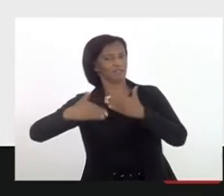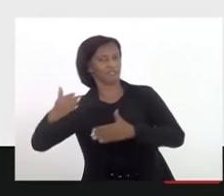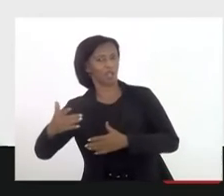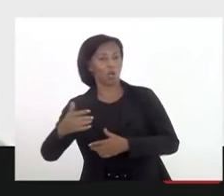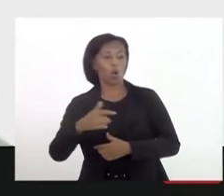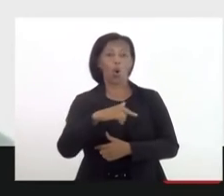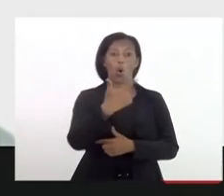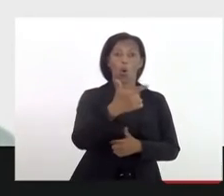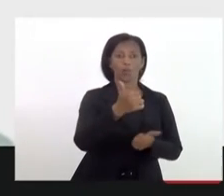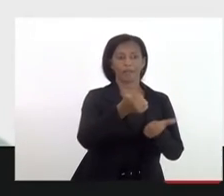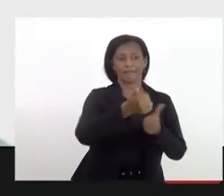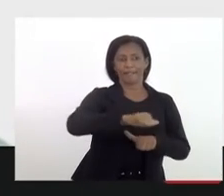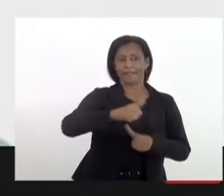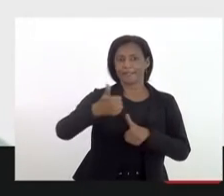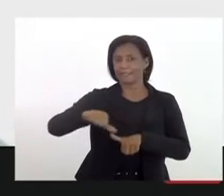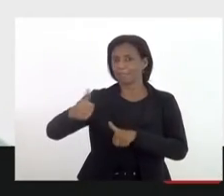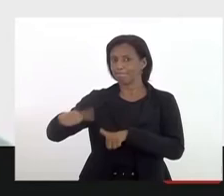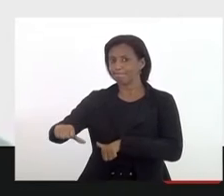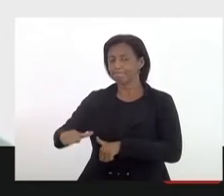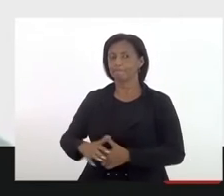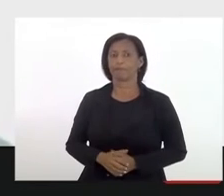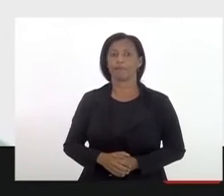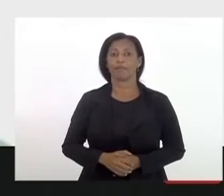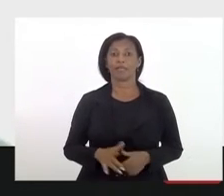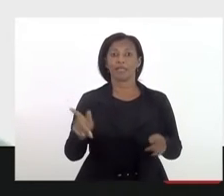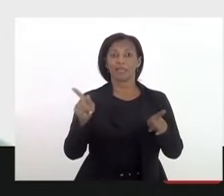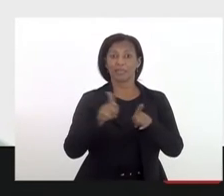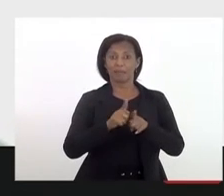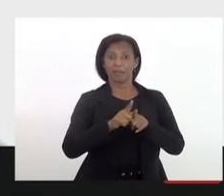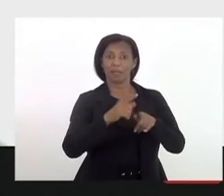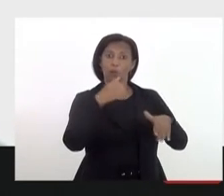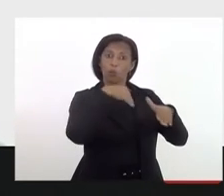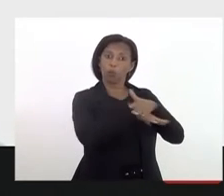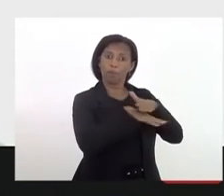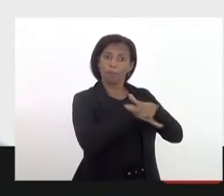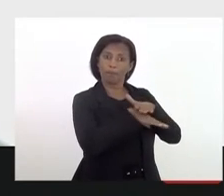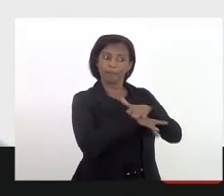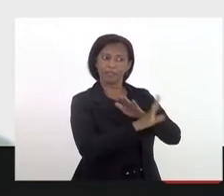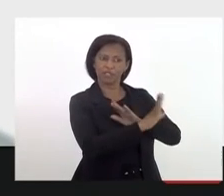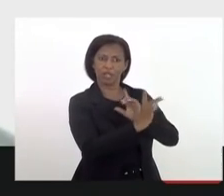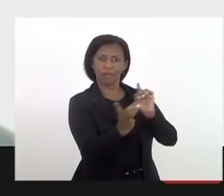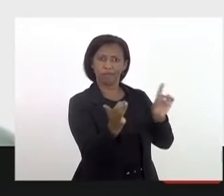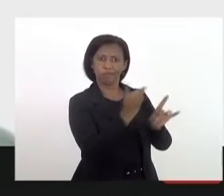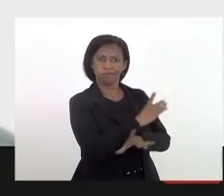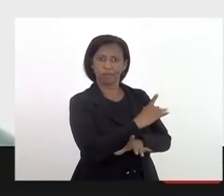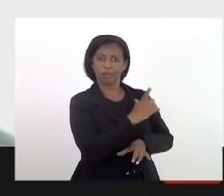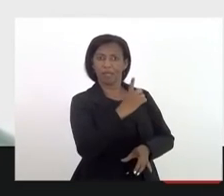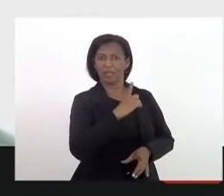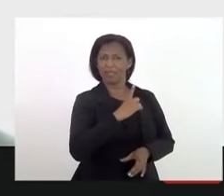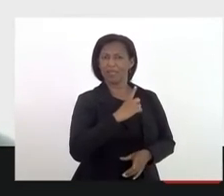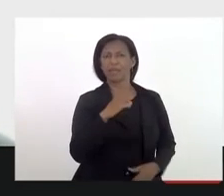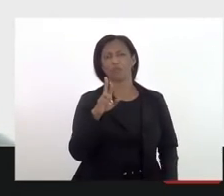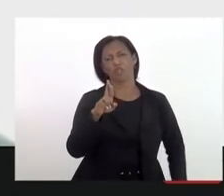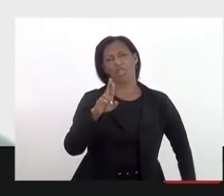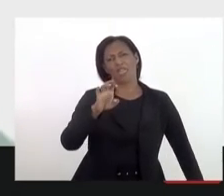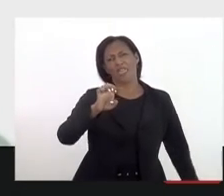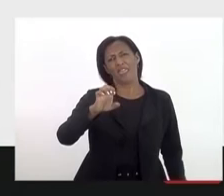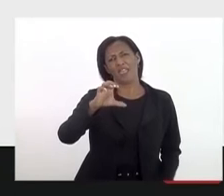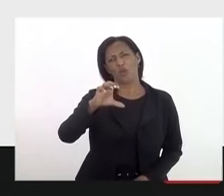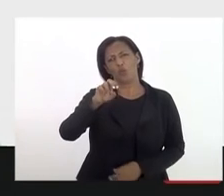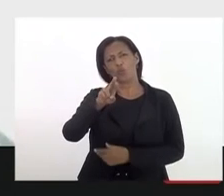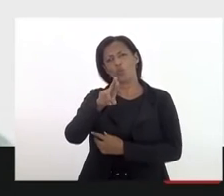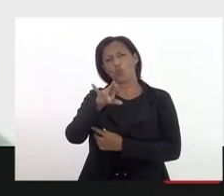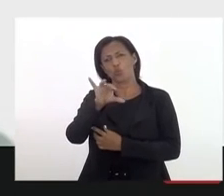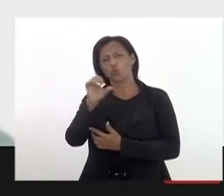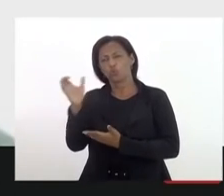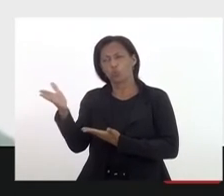estão em avaliação. E, além das reservas já identificadas, temos também recursos, muitos recursos. Recursos